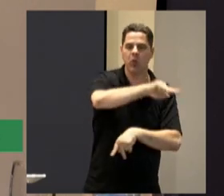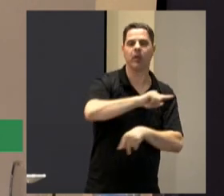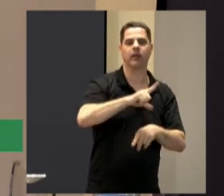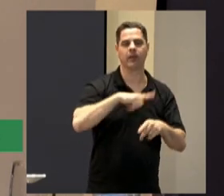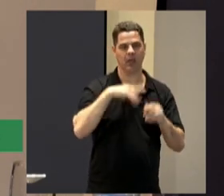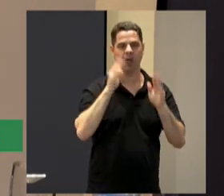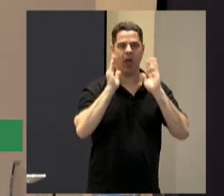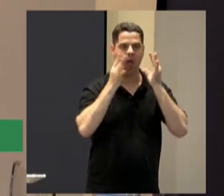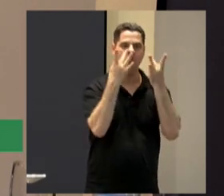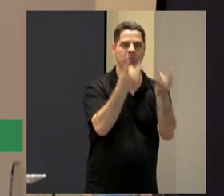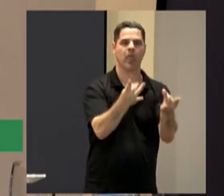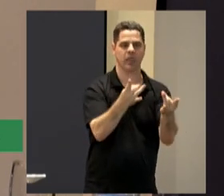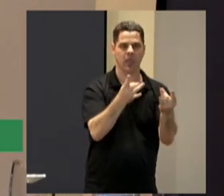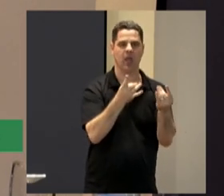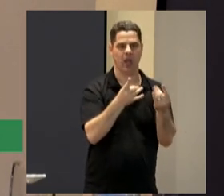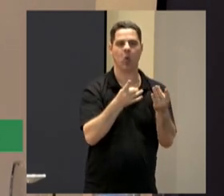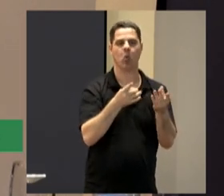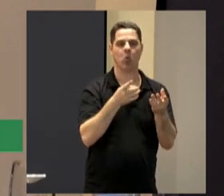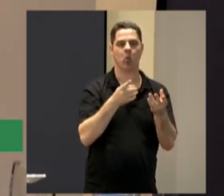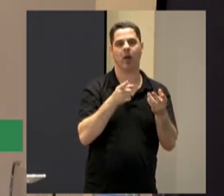nós estamos atendendo.